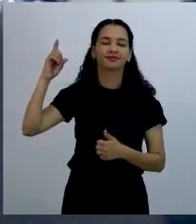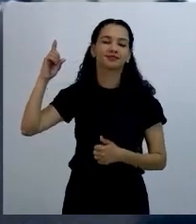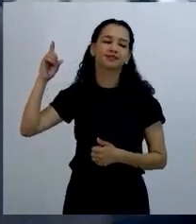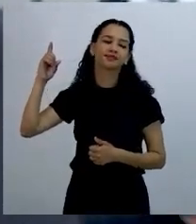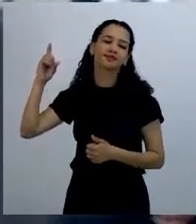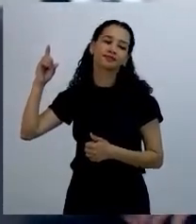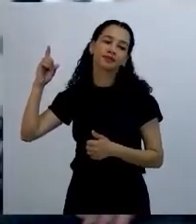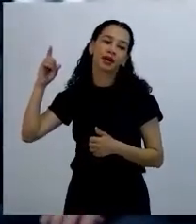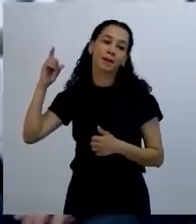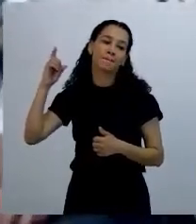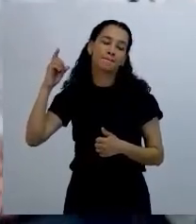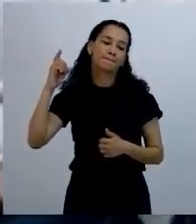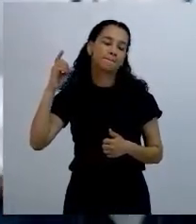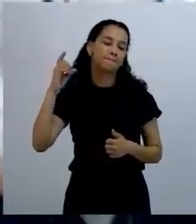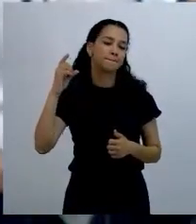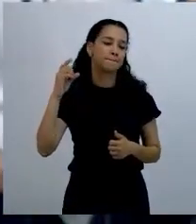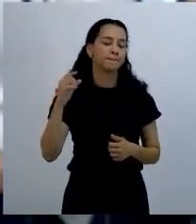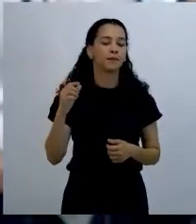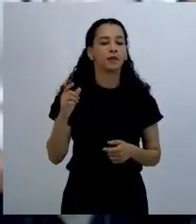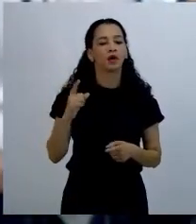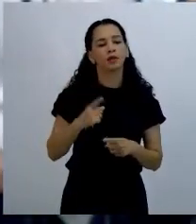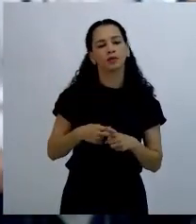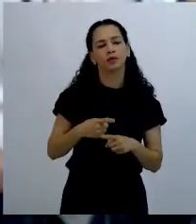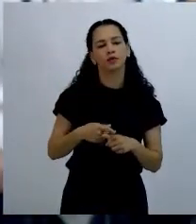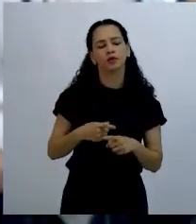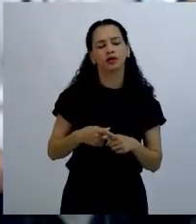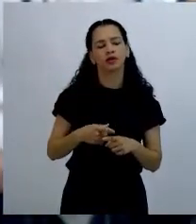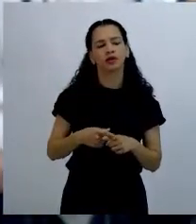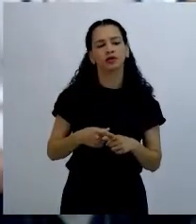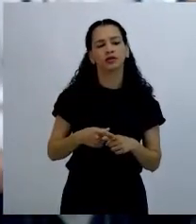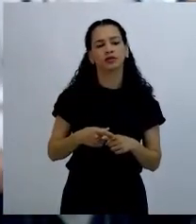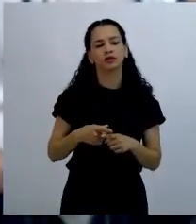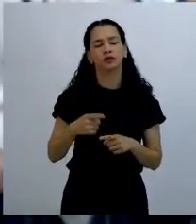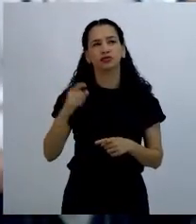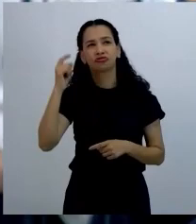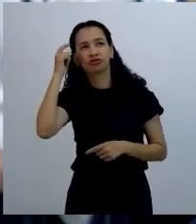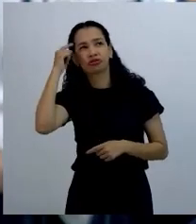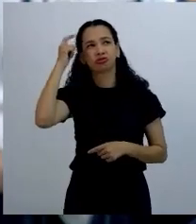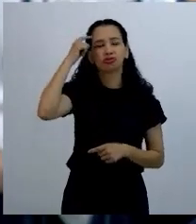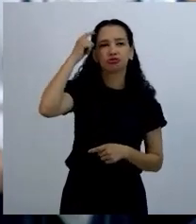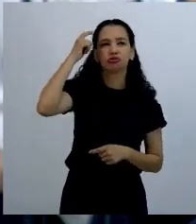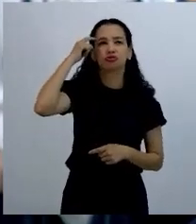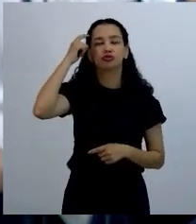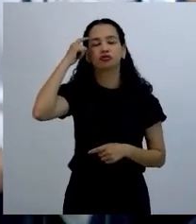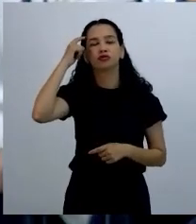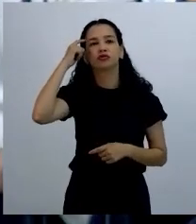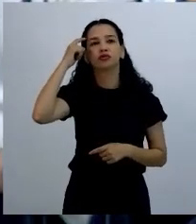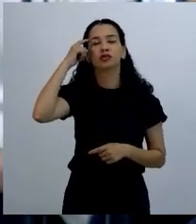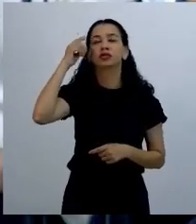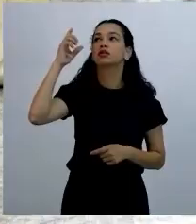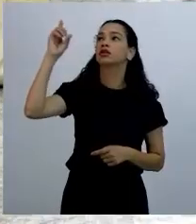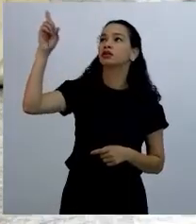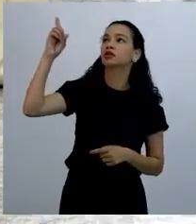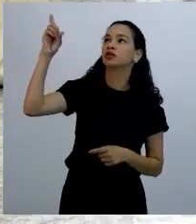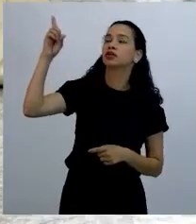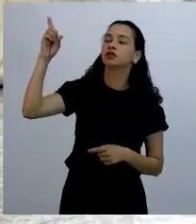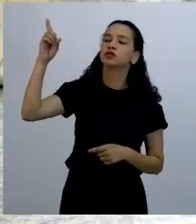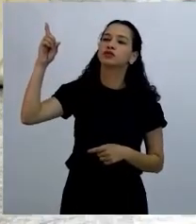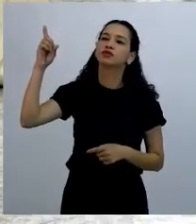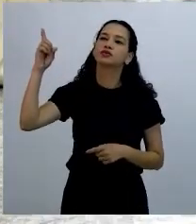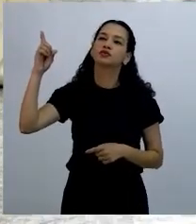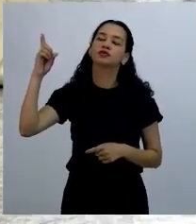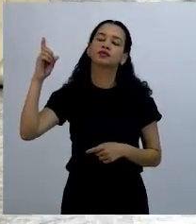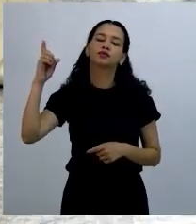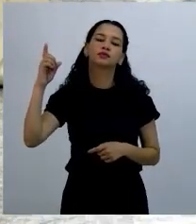mesmo sem saber como serão os dias como serão as pessoas com quem vou lhe dar Como